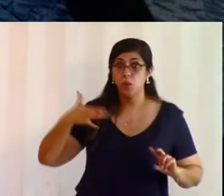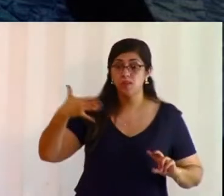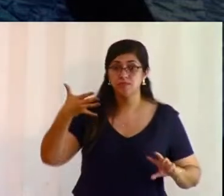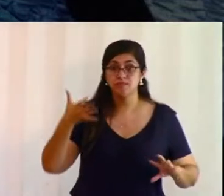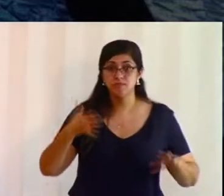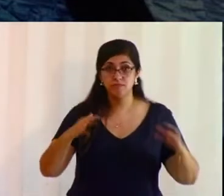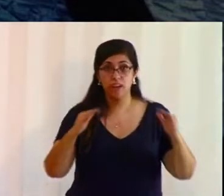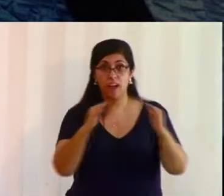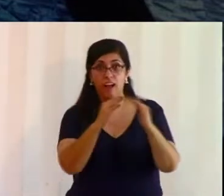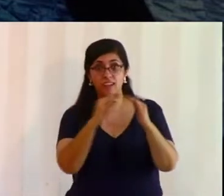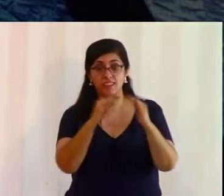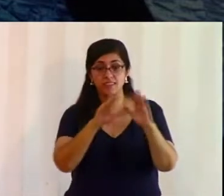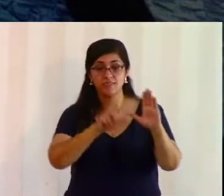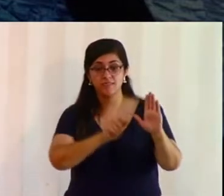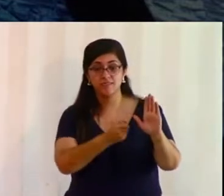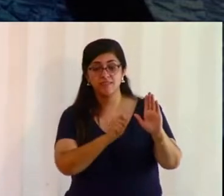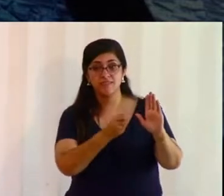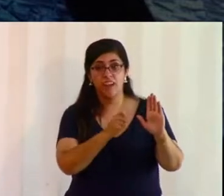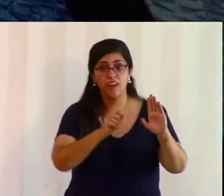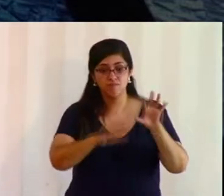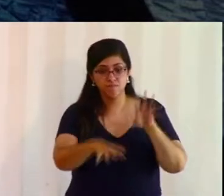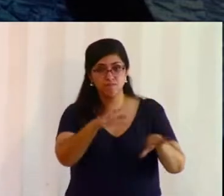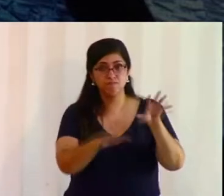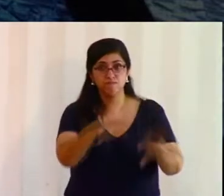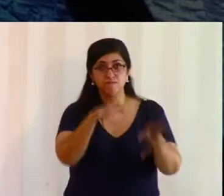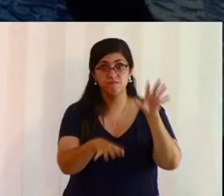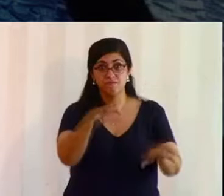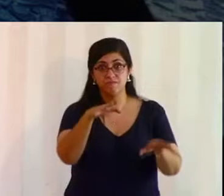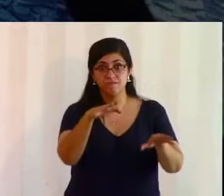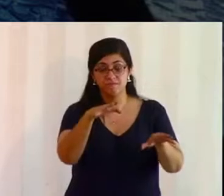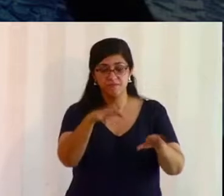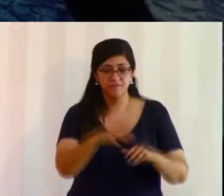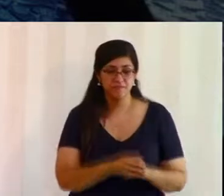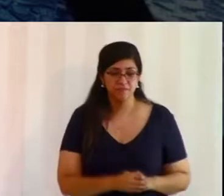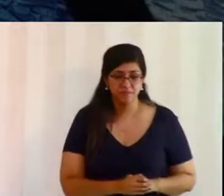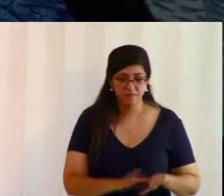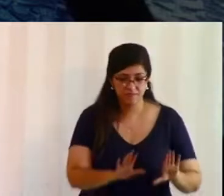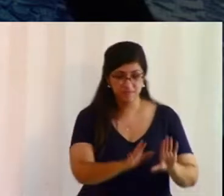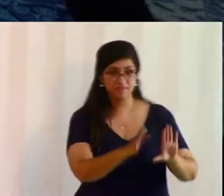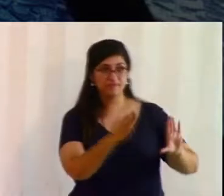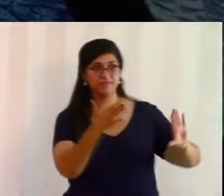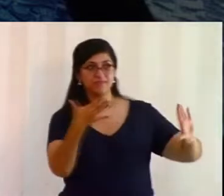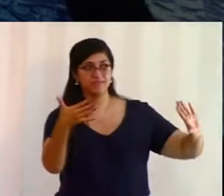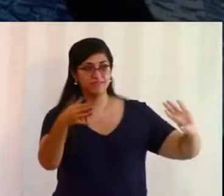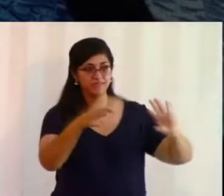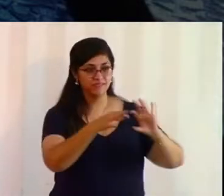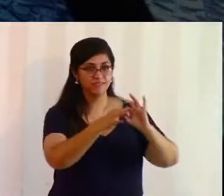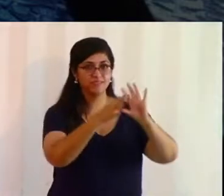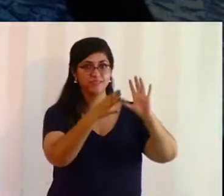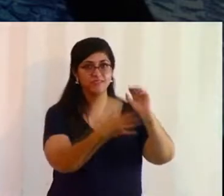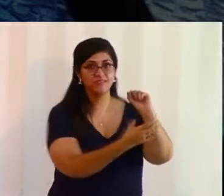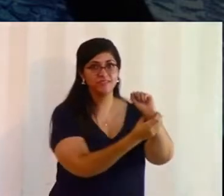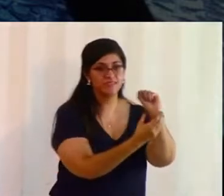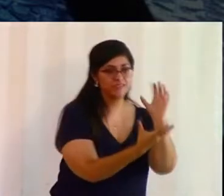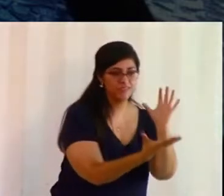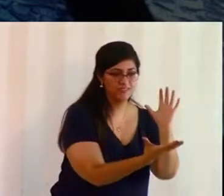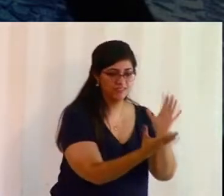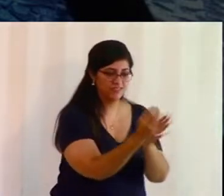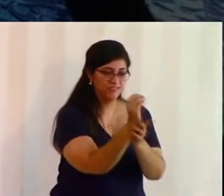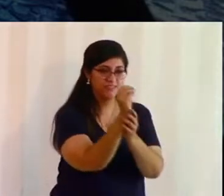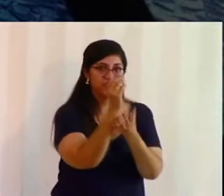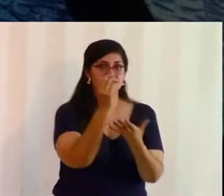tamanho terremoto que sacudiu os alicerces da prisão, abriram-se todas as portas